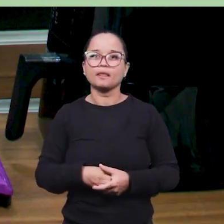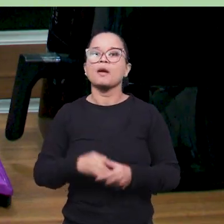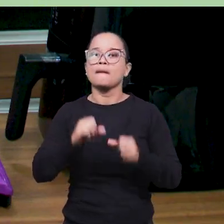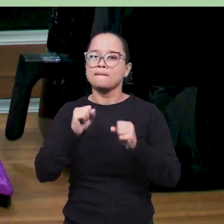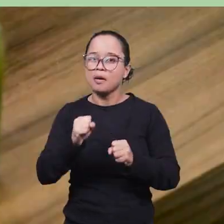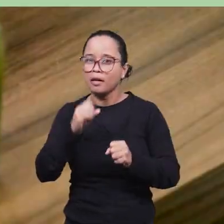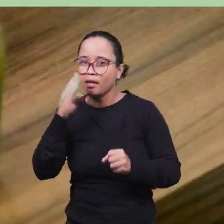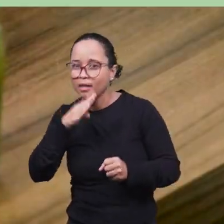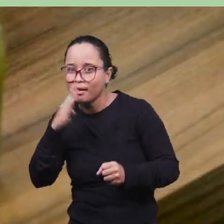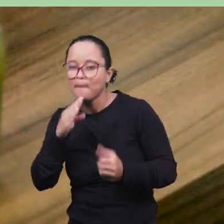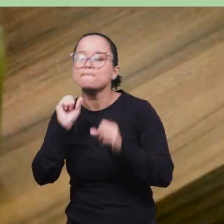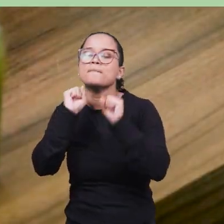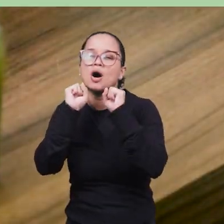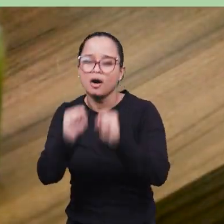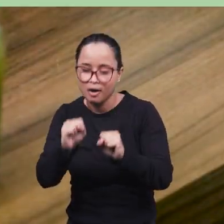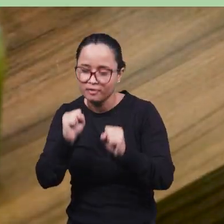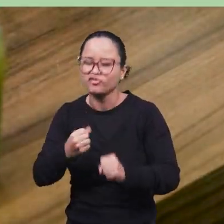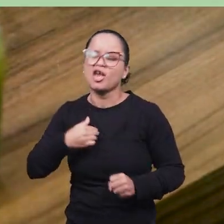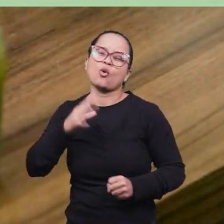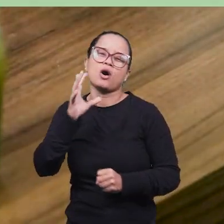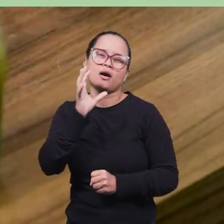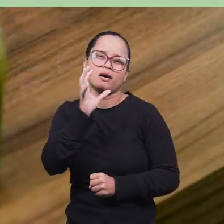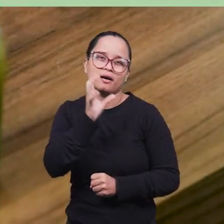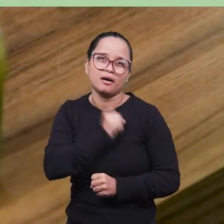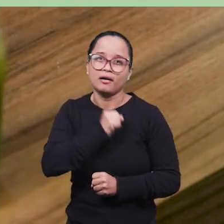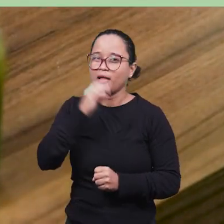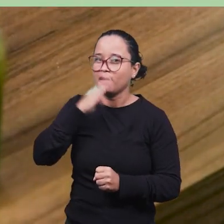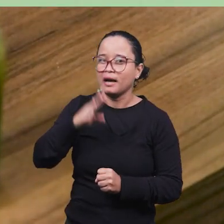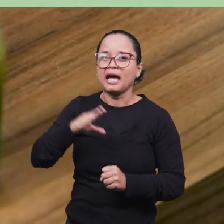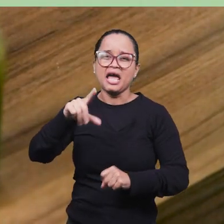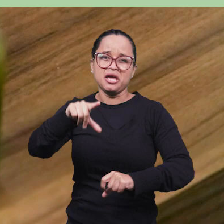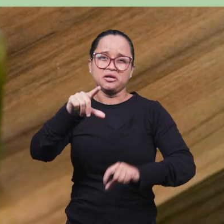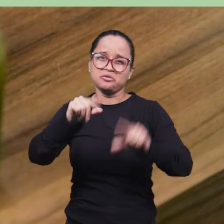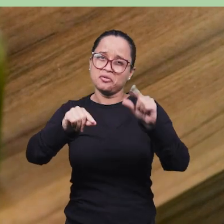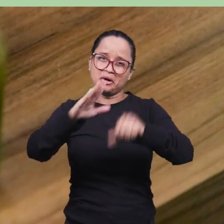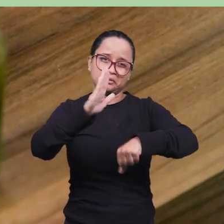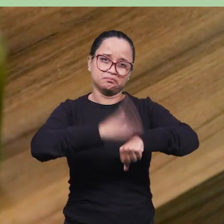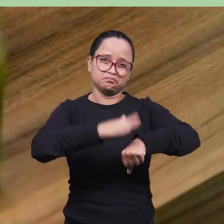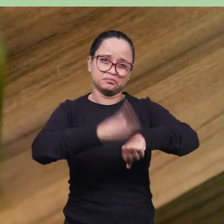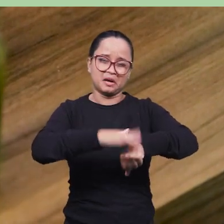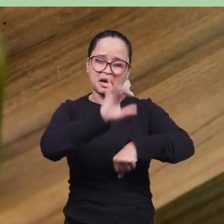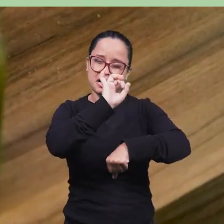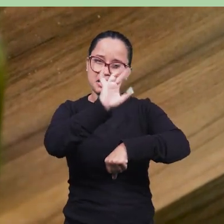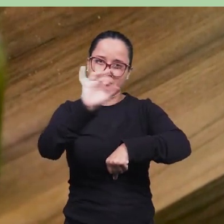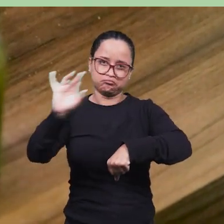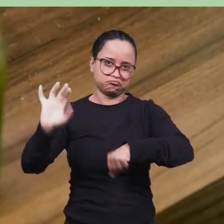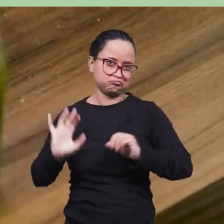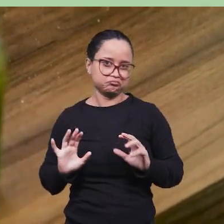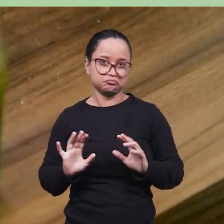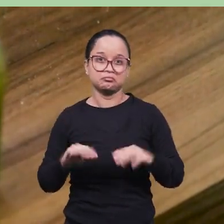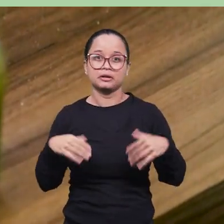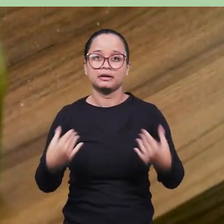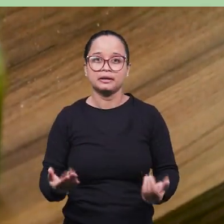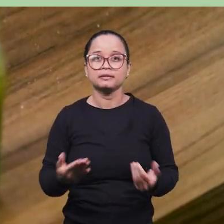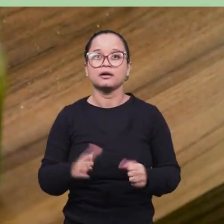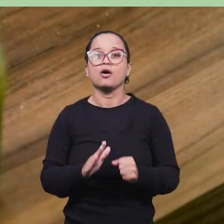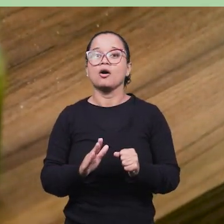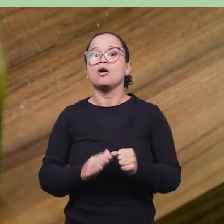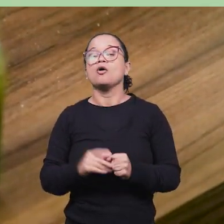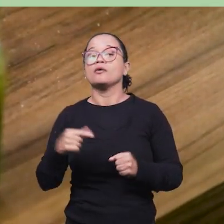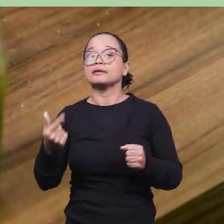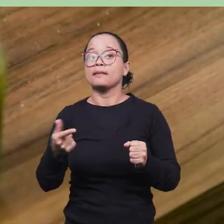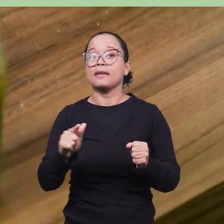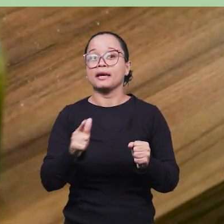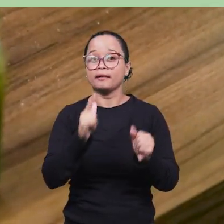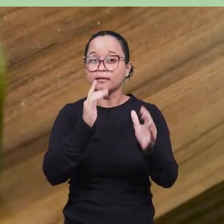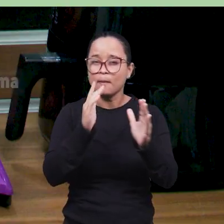pimenta? Pode. Amo pimenta. Isso aqui é opcional, tá, gente? Opcional também. E com o passar do tempo, a gente